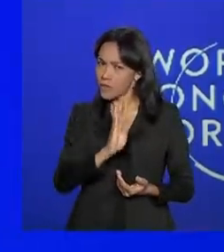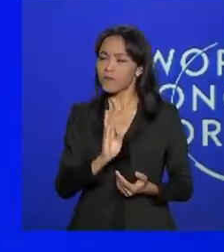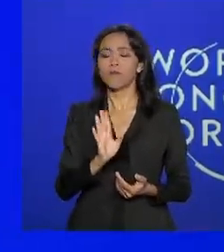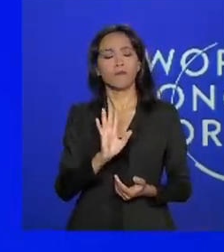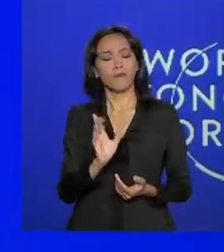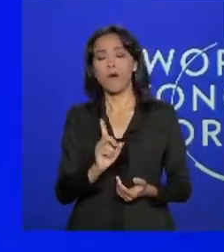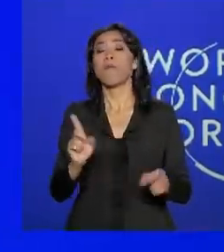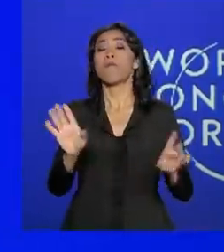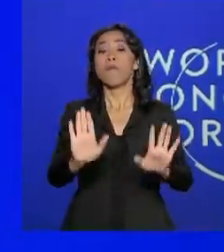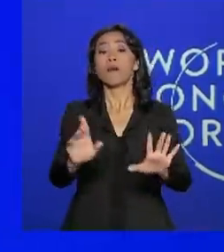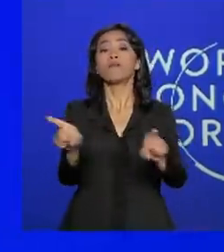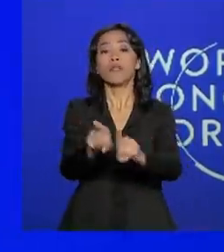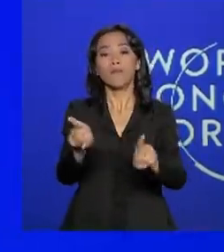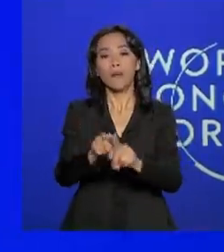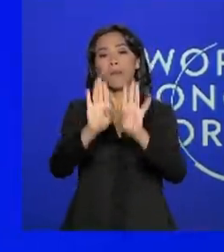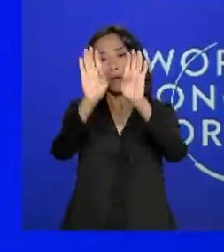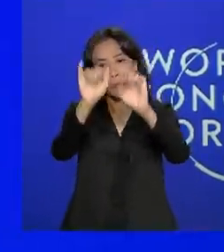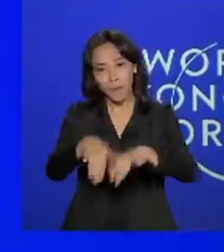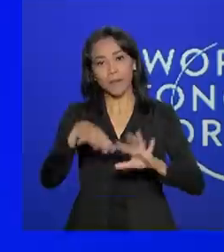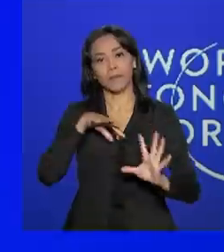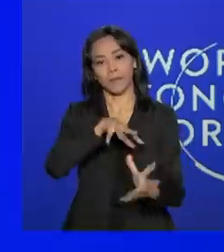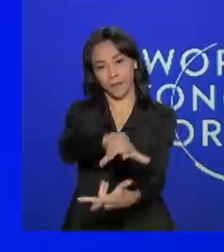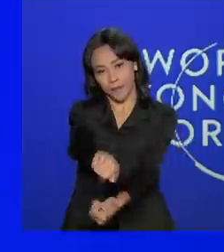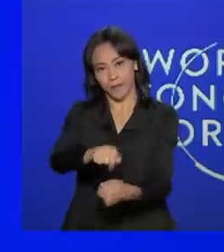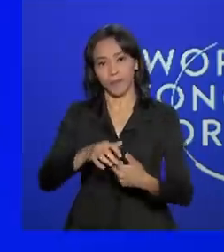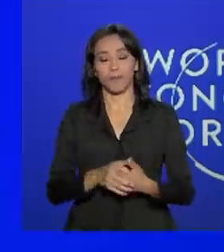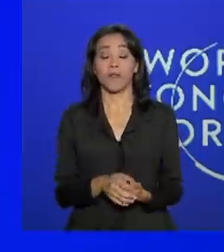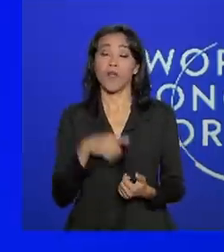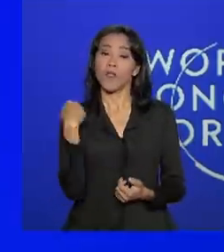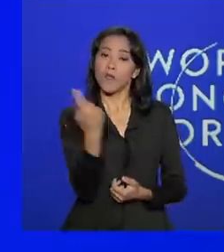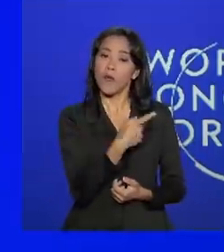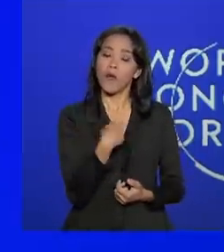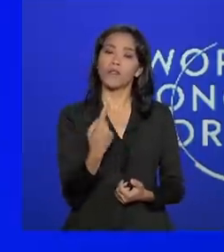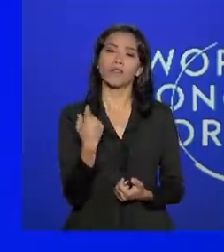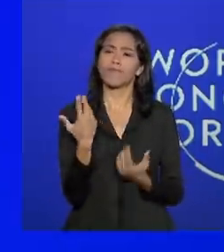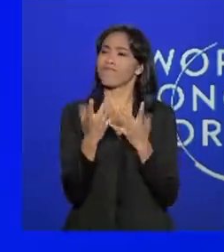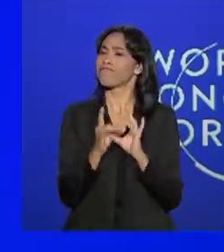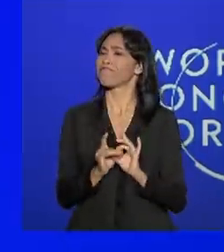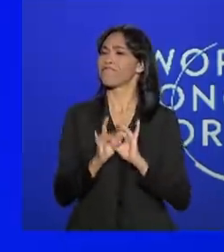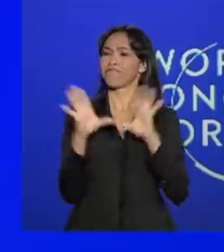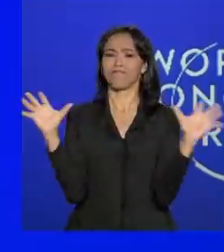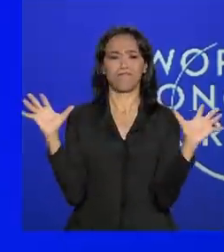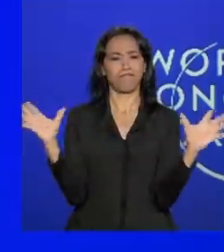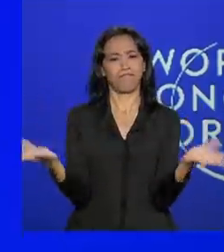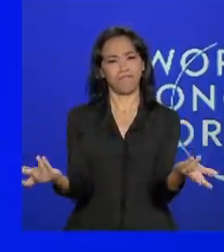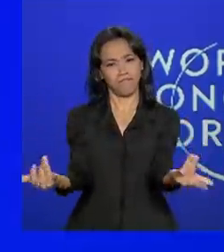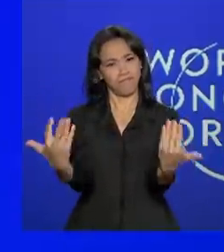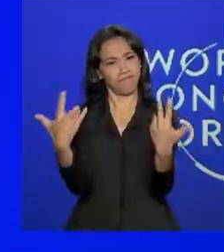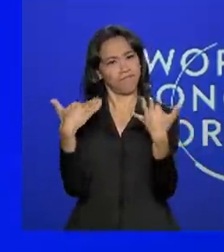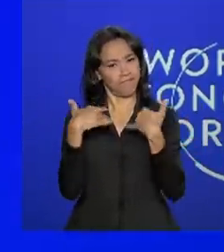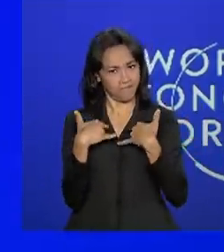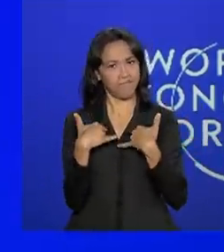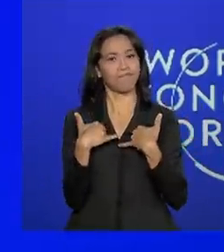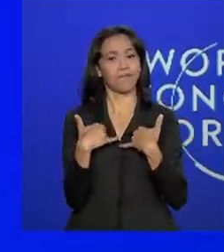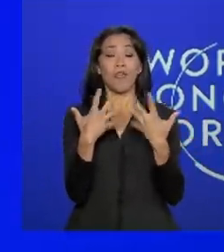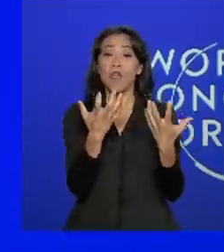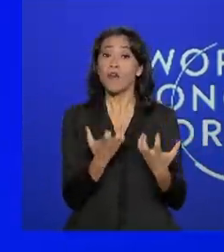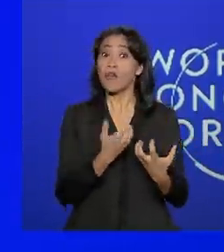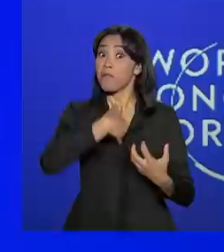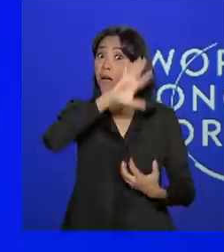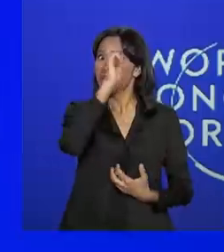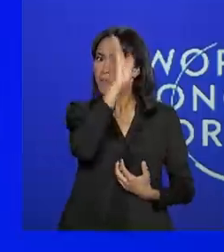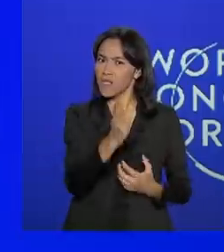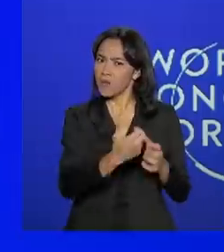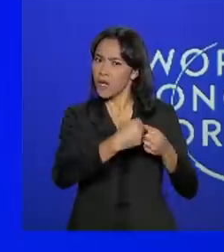para o bem de todo o mundo. Estamos de braços abertos. Quero mais do que um Brasil grande,